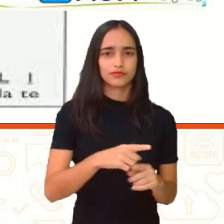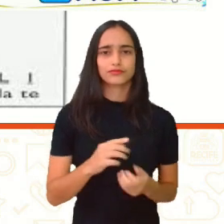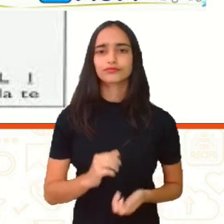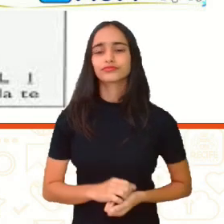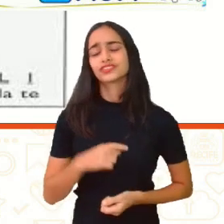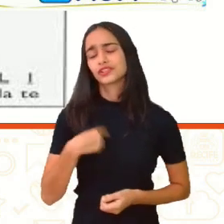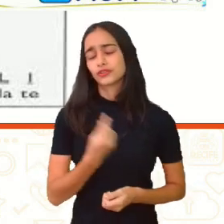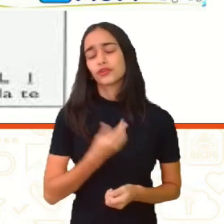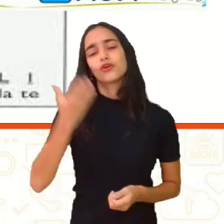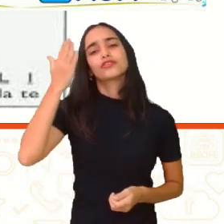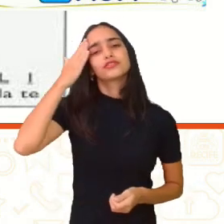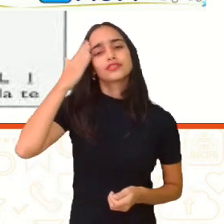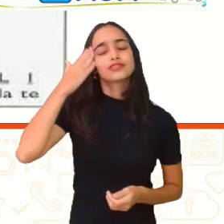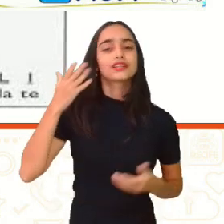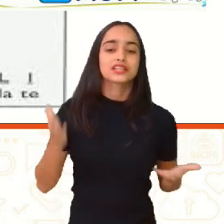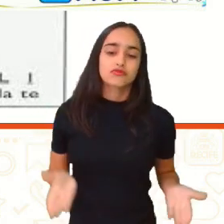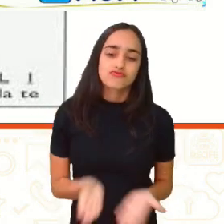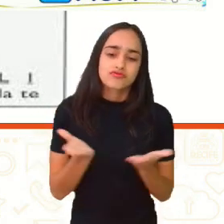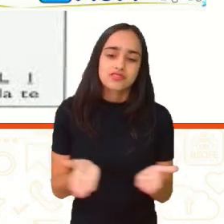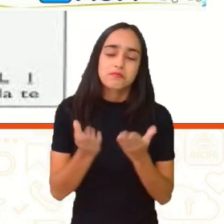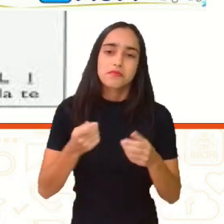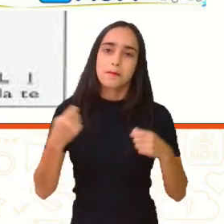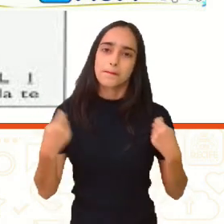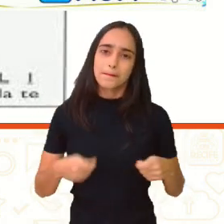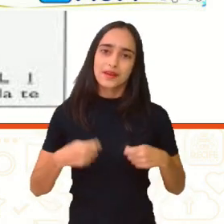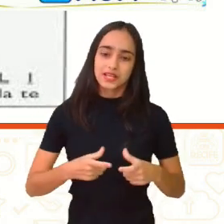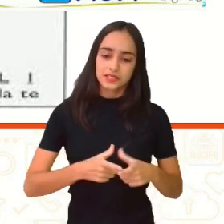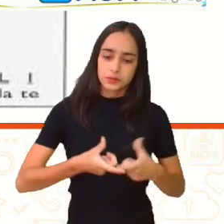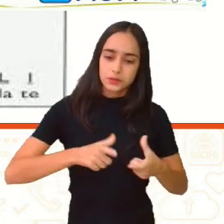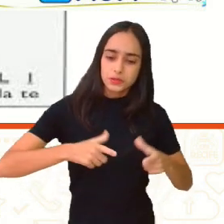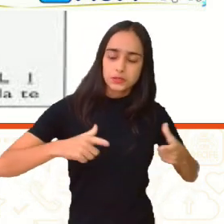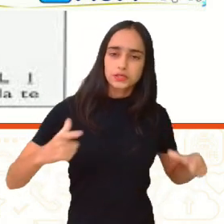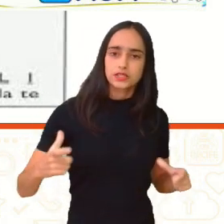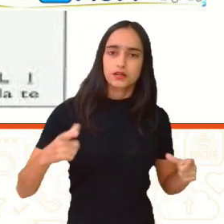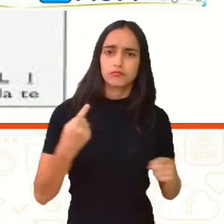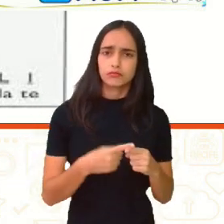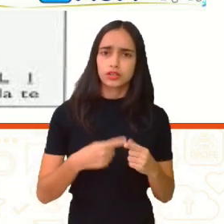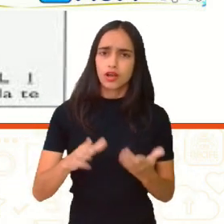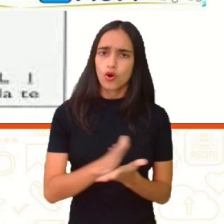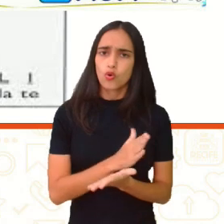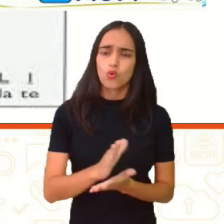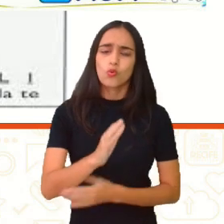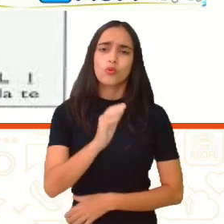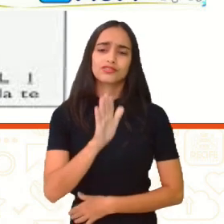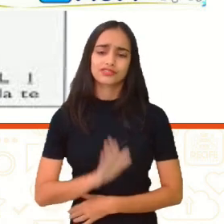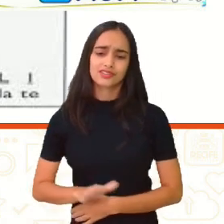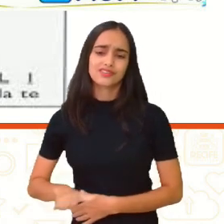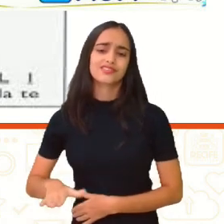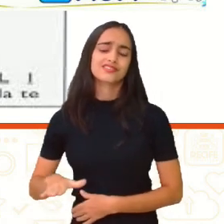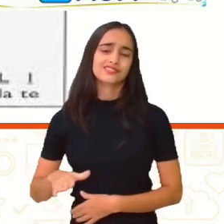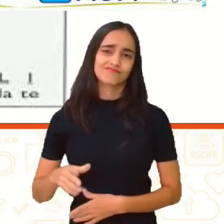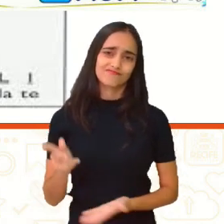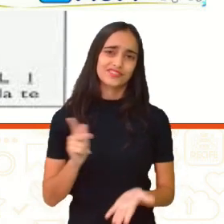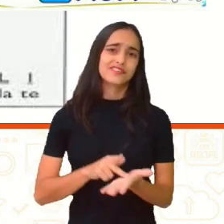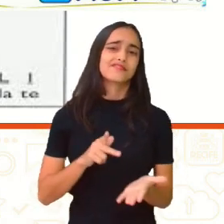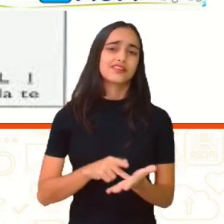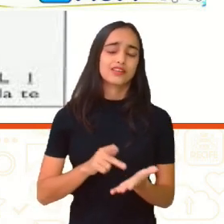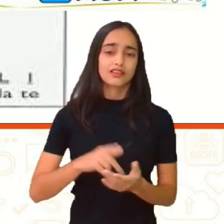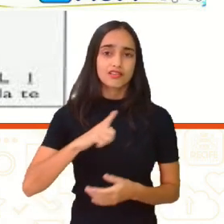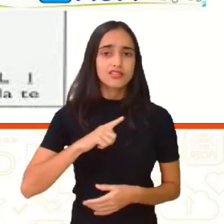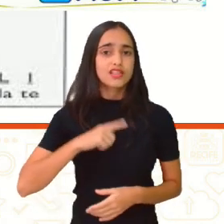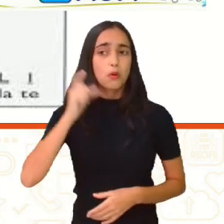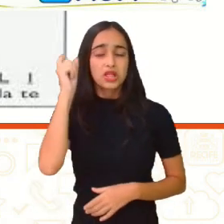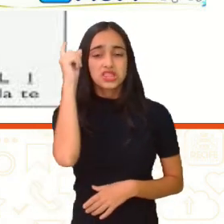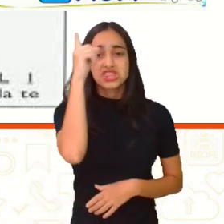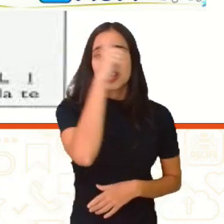gente entende que o estímulo precisa ser muito mais ampliado, porque algumas crianças de verdade ficam com uma dificuldade muito